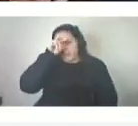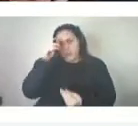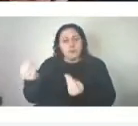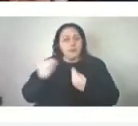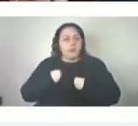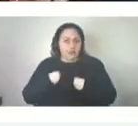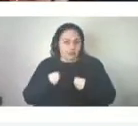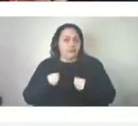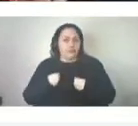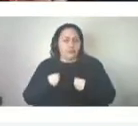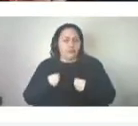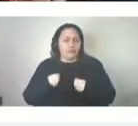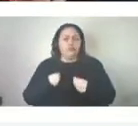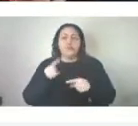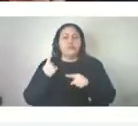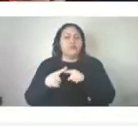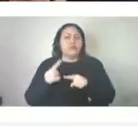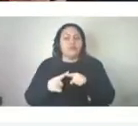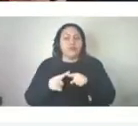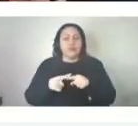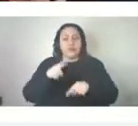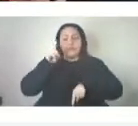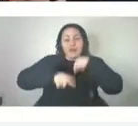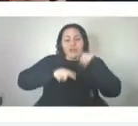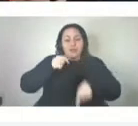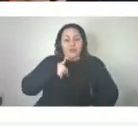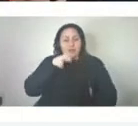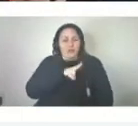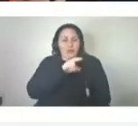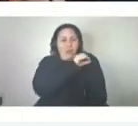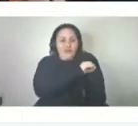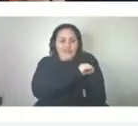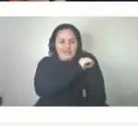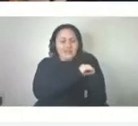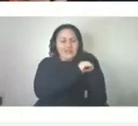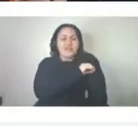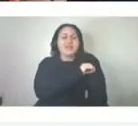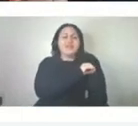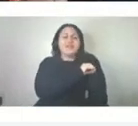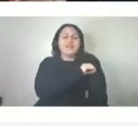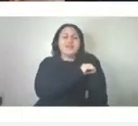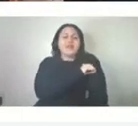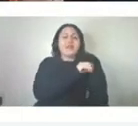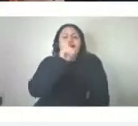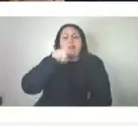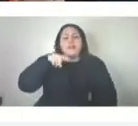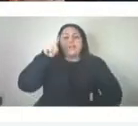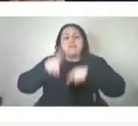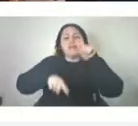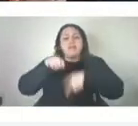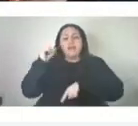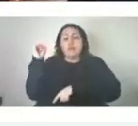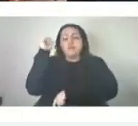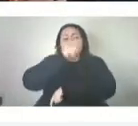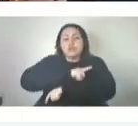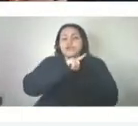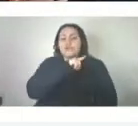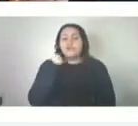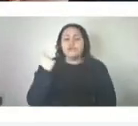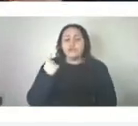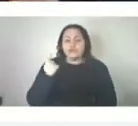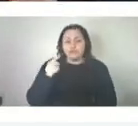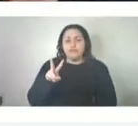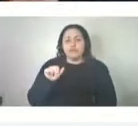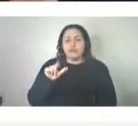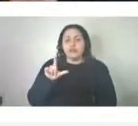material usado nas oficinas era um material que vencia a data de validade e o hospital não